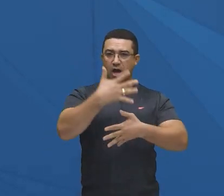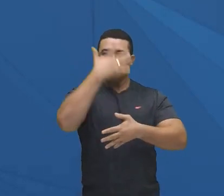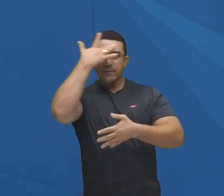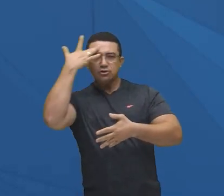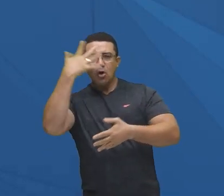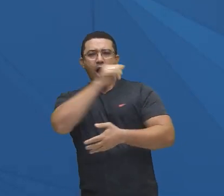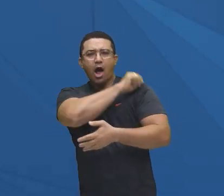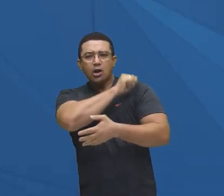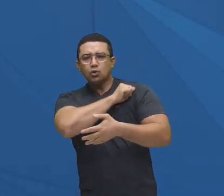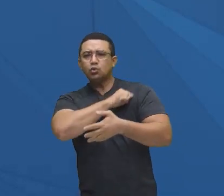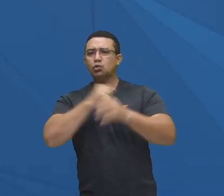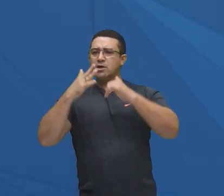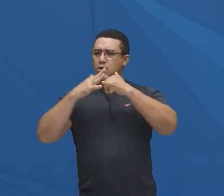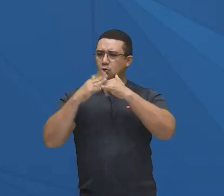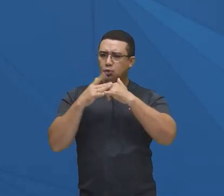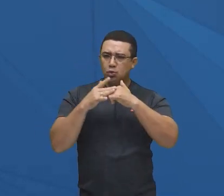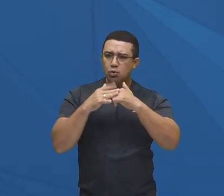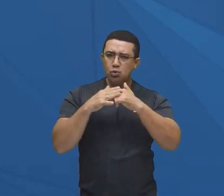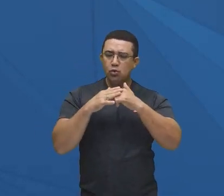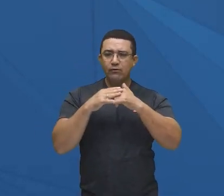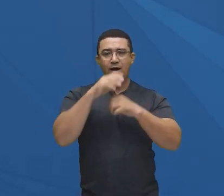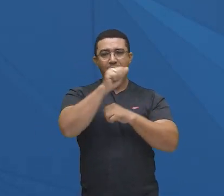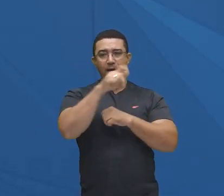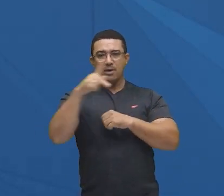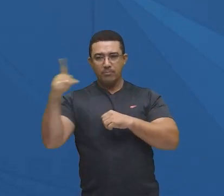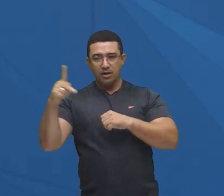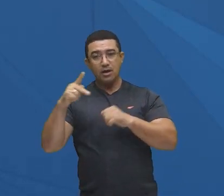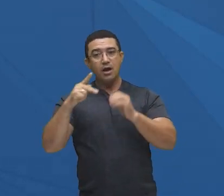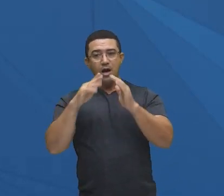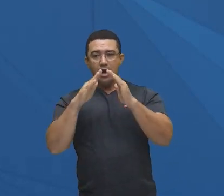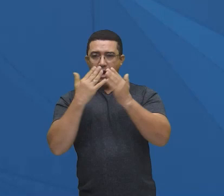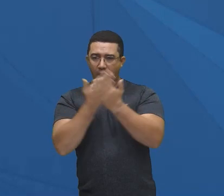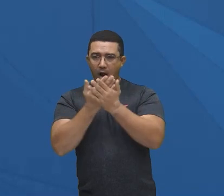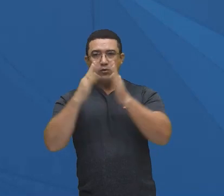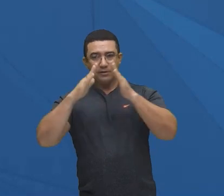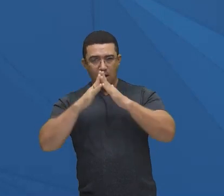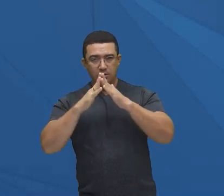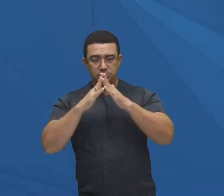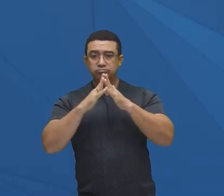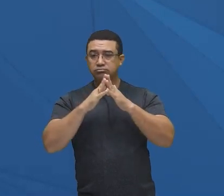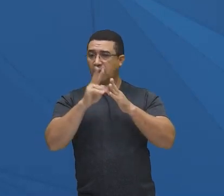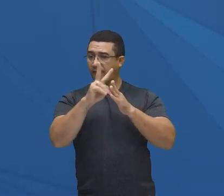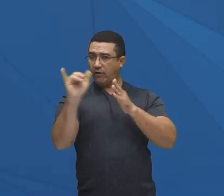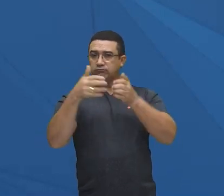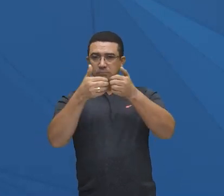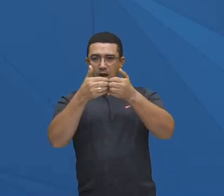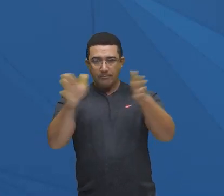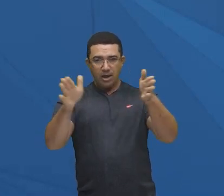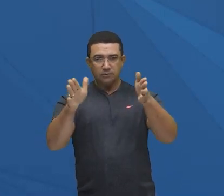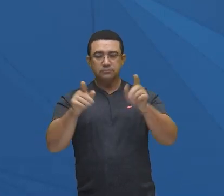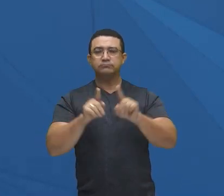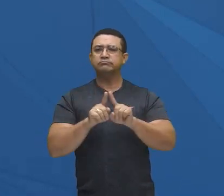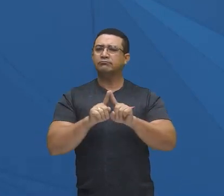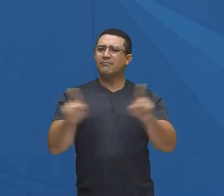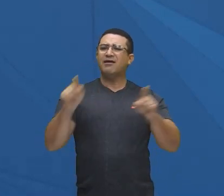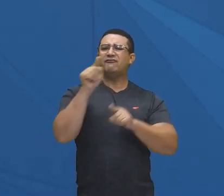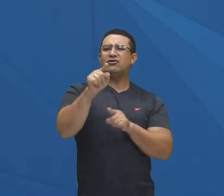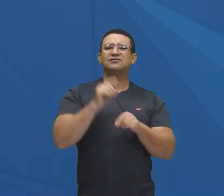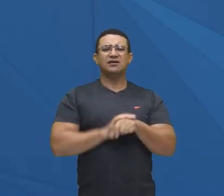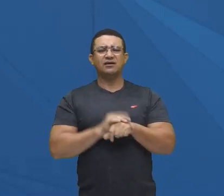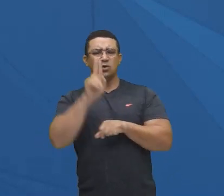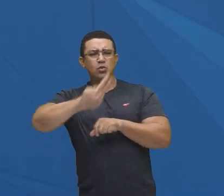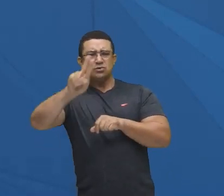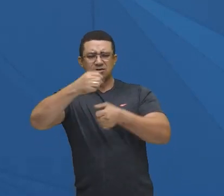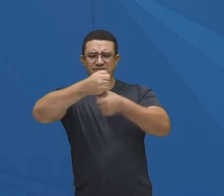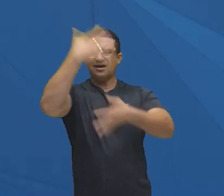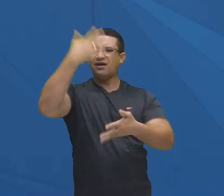pelo YouTube, pelo aplicativo do Aula em Casa, ele vai ficar aberto, tá bom? Mas não significa dizer que vocês vão utilizar esse momento